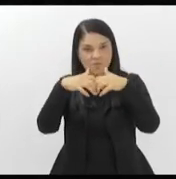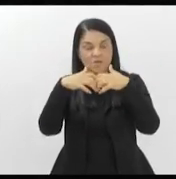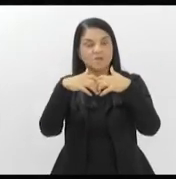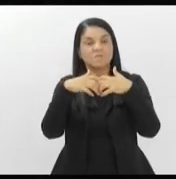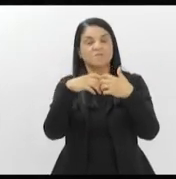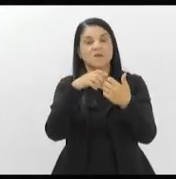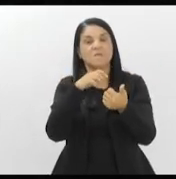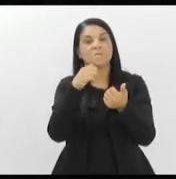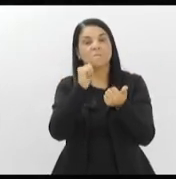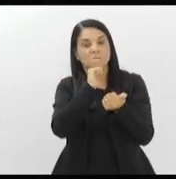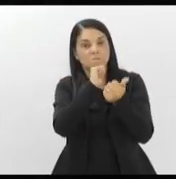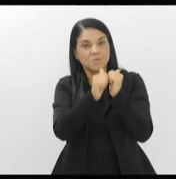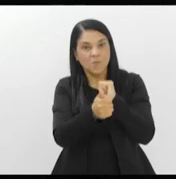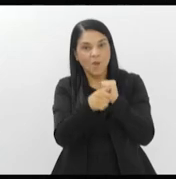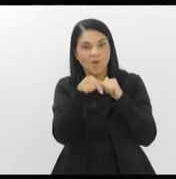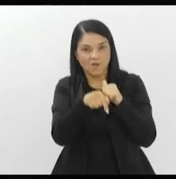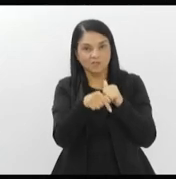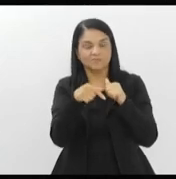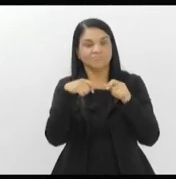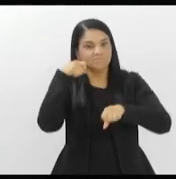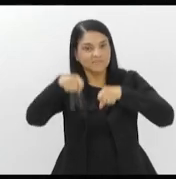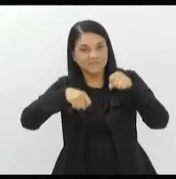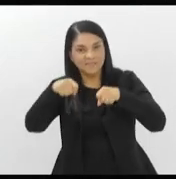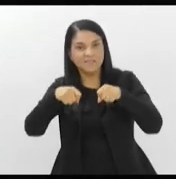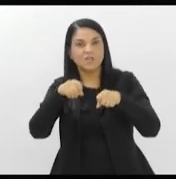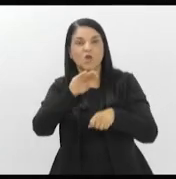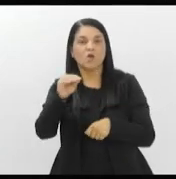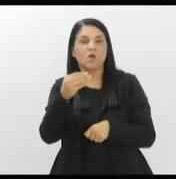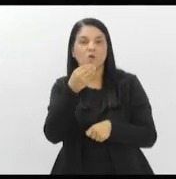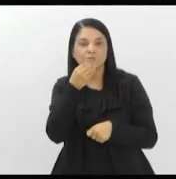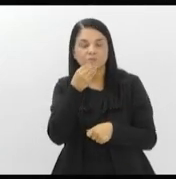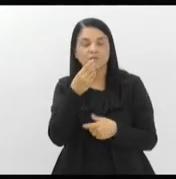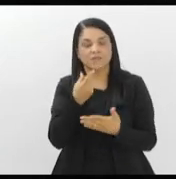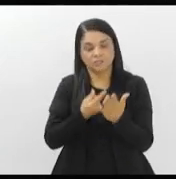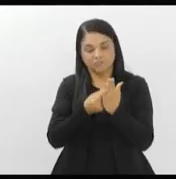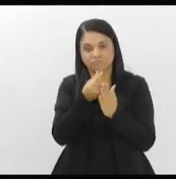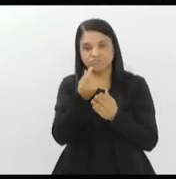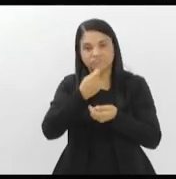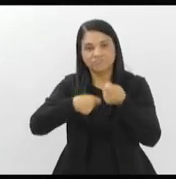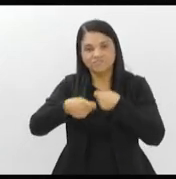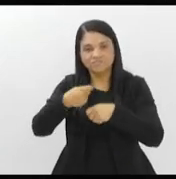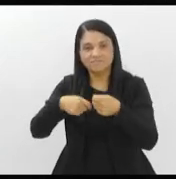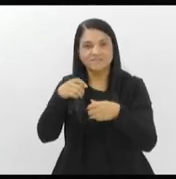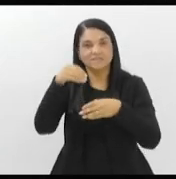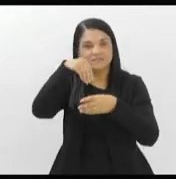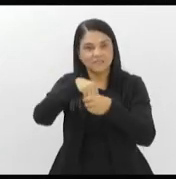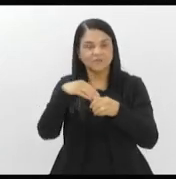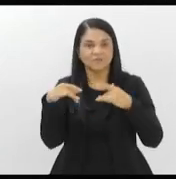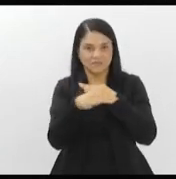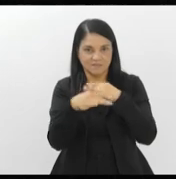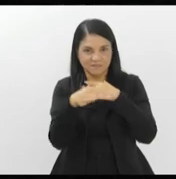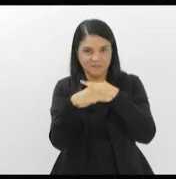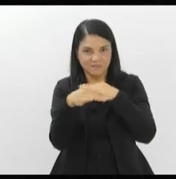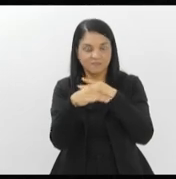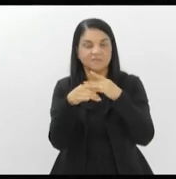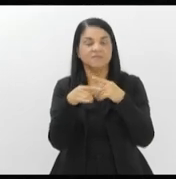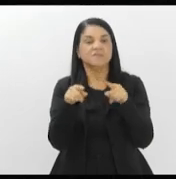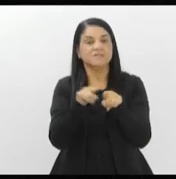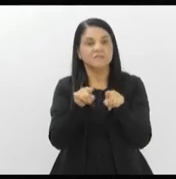desse esporte, a gente está ali gerando oportunidade de circulação de riqueza, gerando oportunidade de